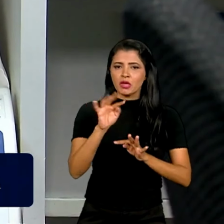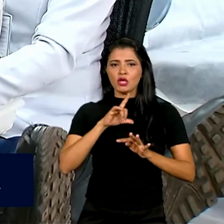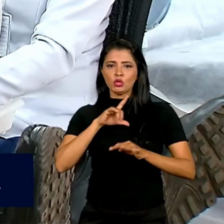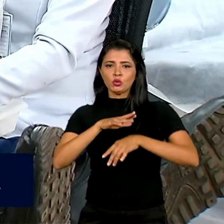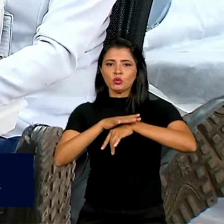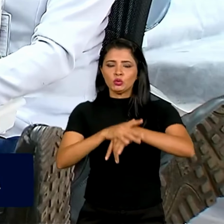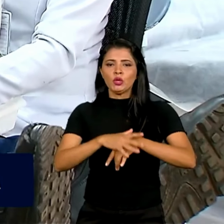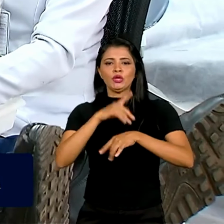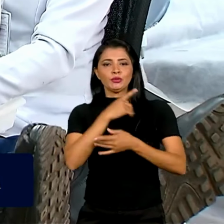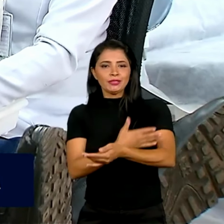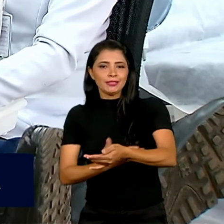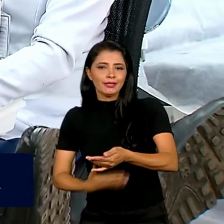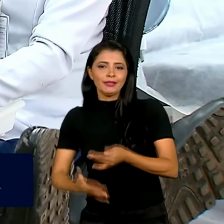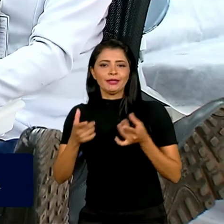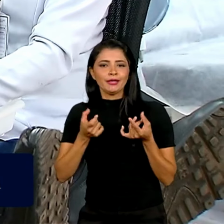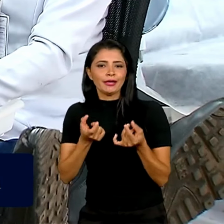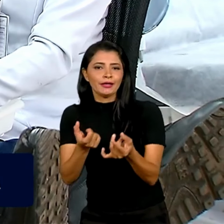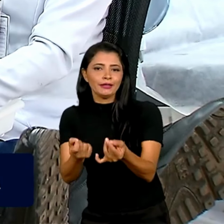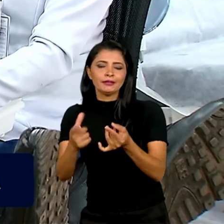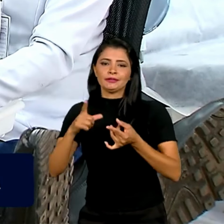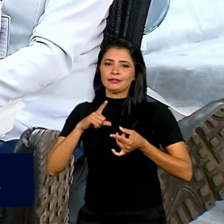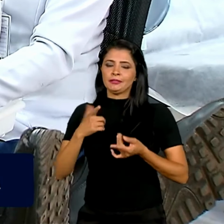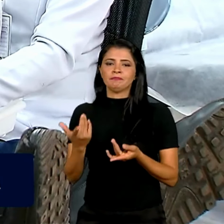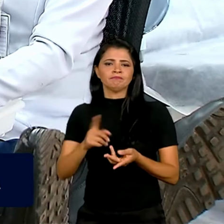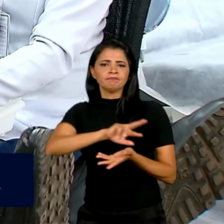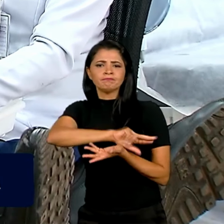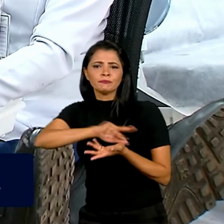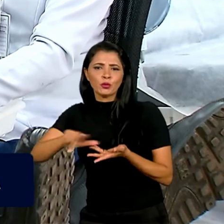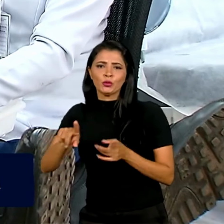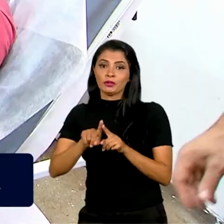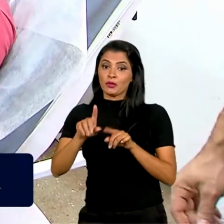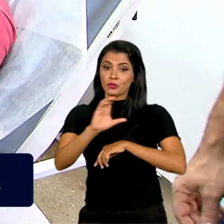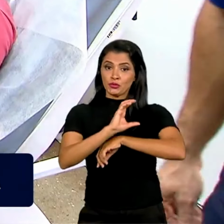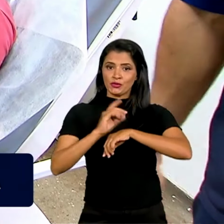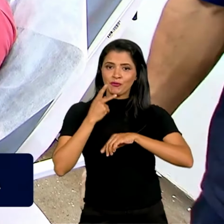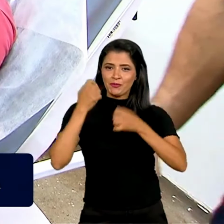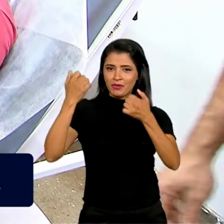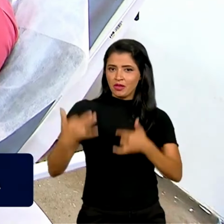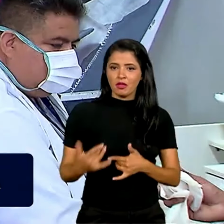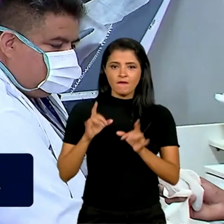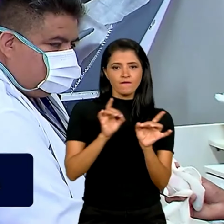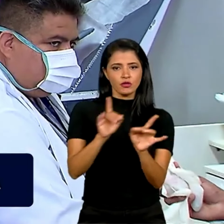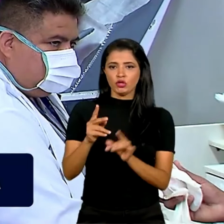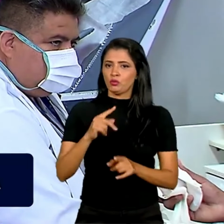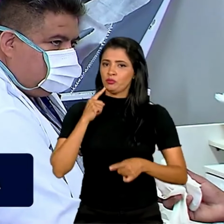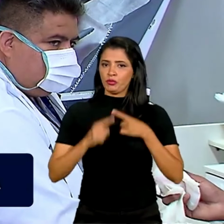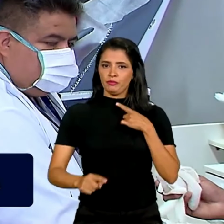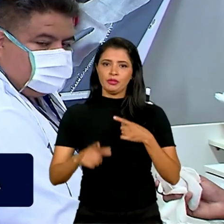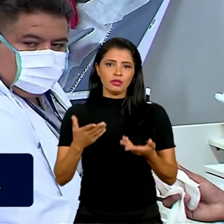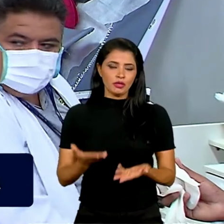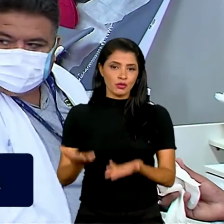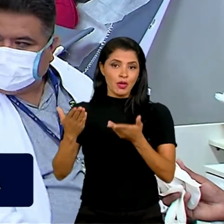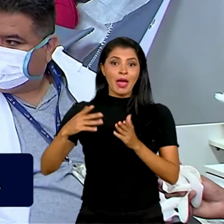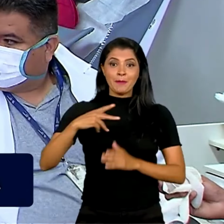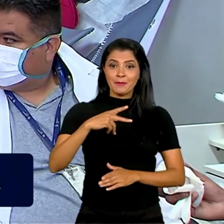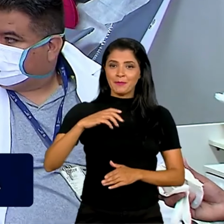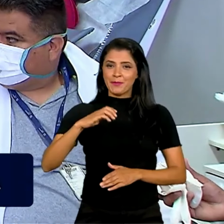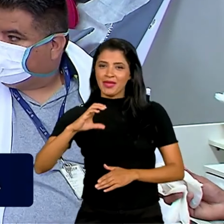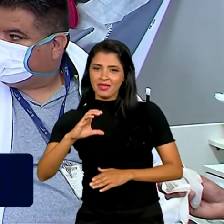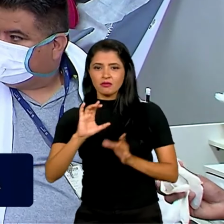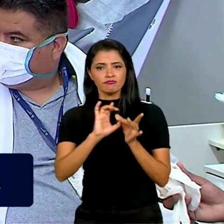autoimunes, câncer, entre outras. E, de acordo com a Constituição, não pode ser comercializado. A PEC, que autoriza a venda